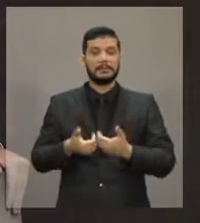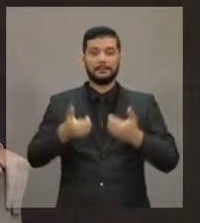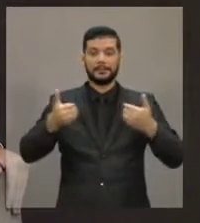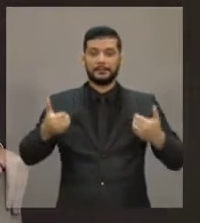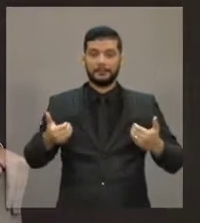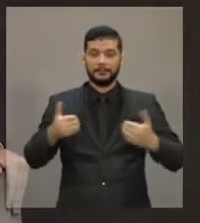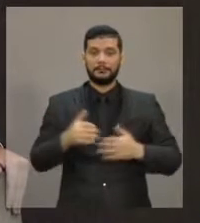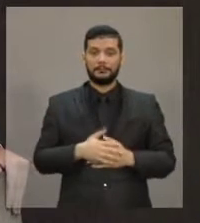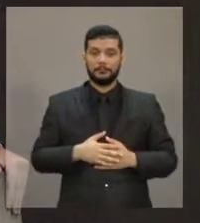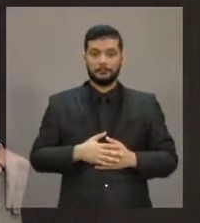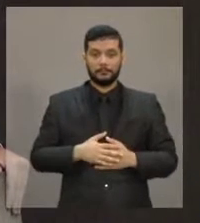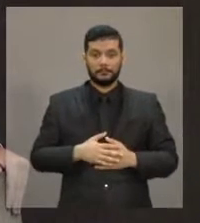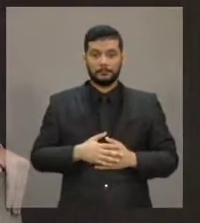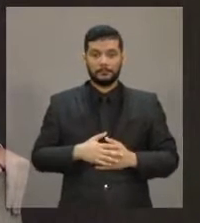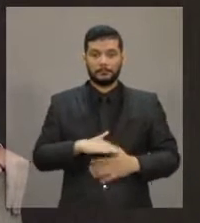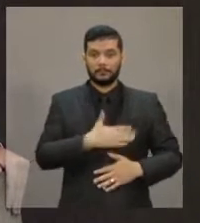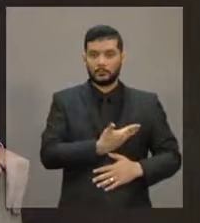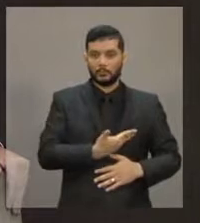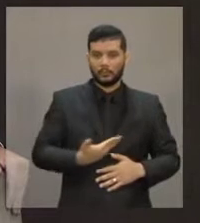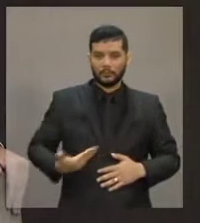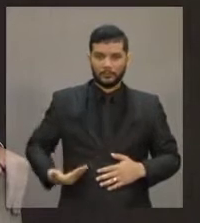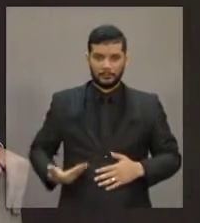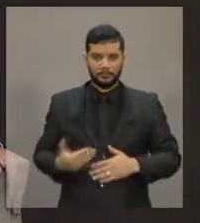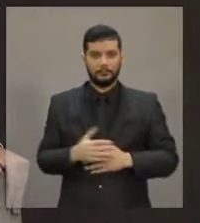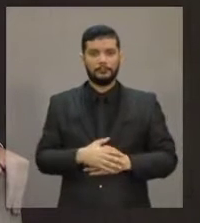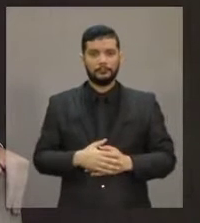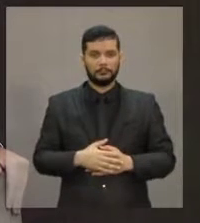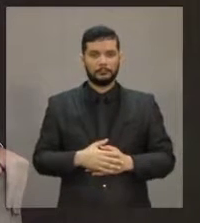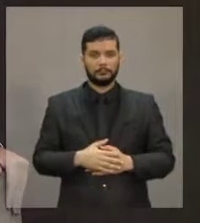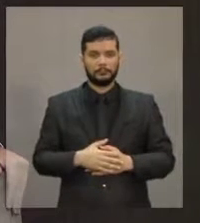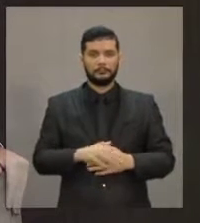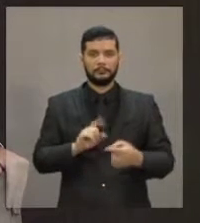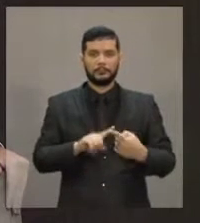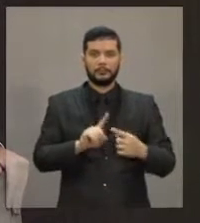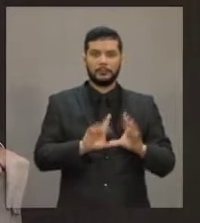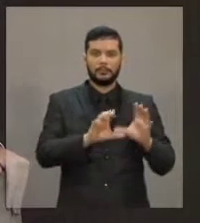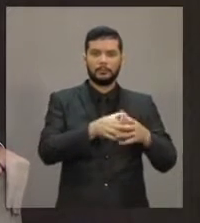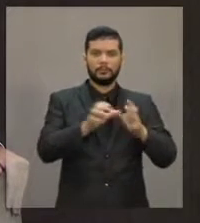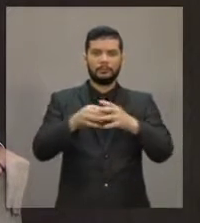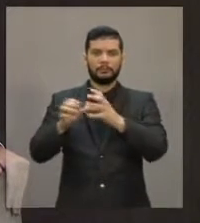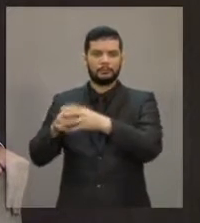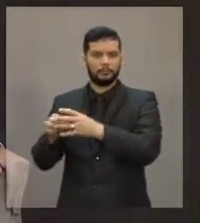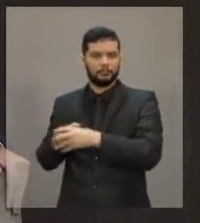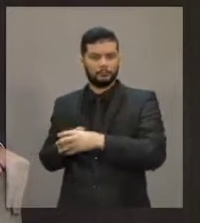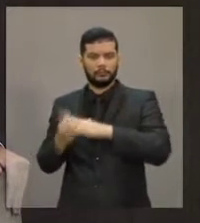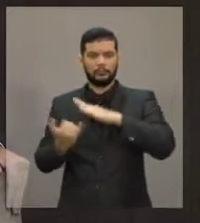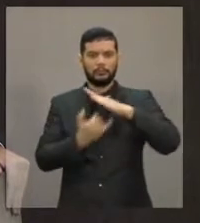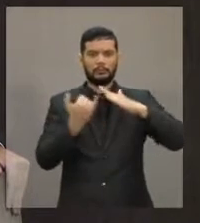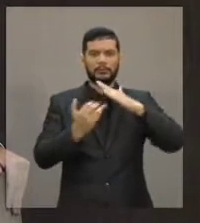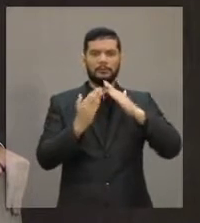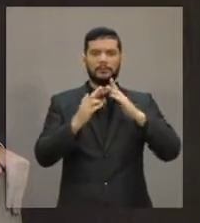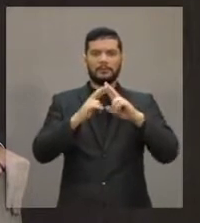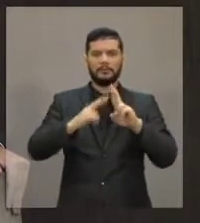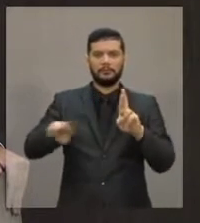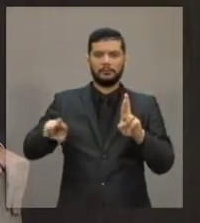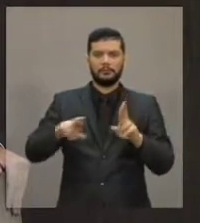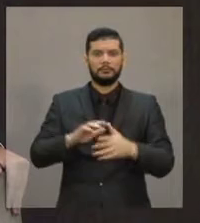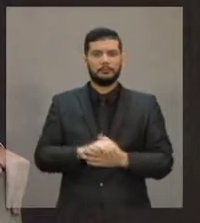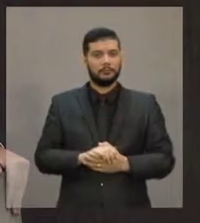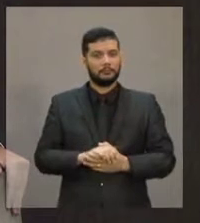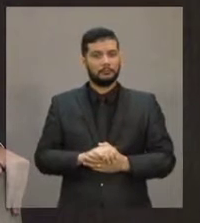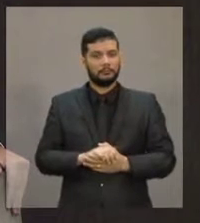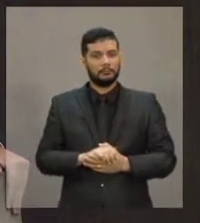entre Estado e as diferentes comunidades religiosas, as igrejas. A